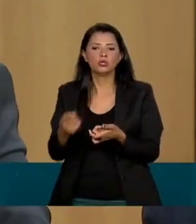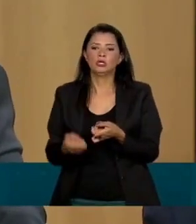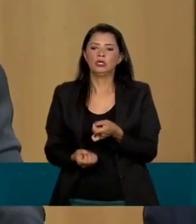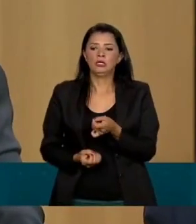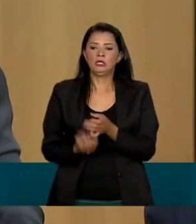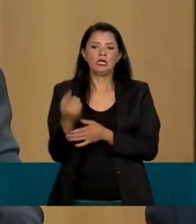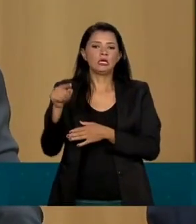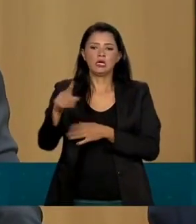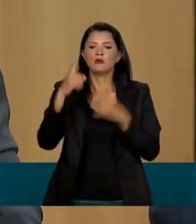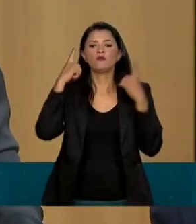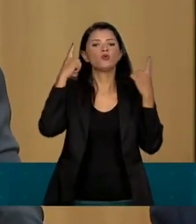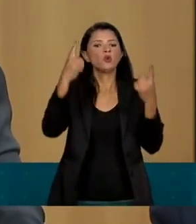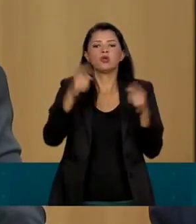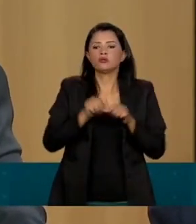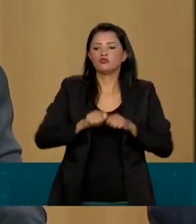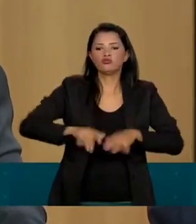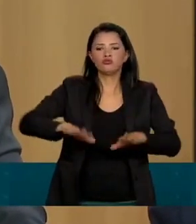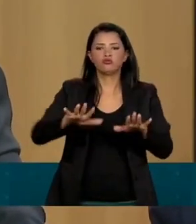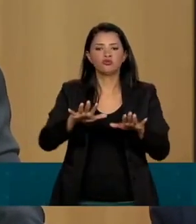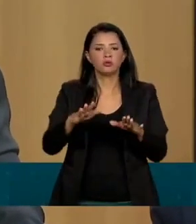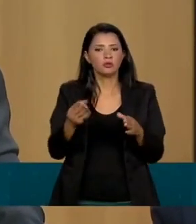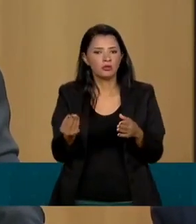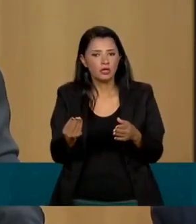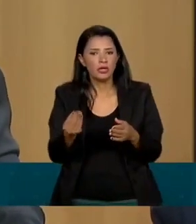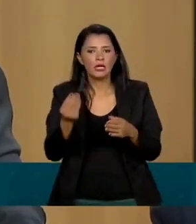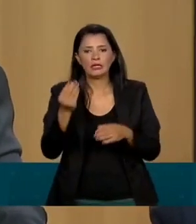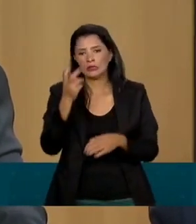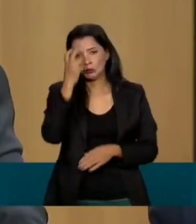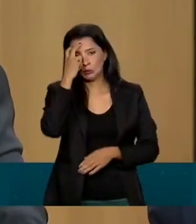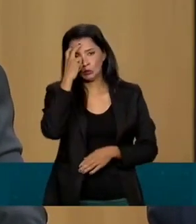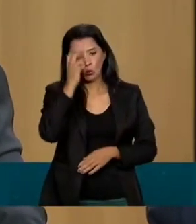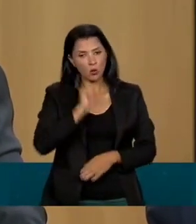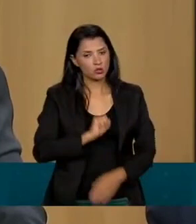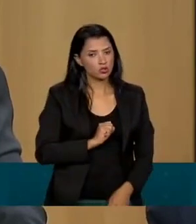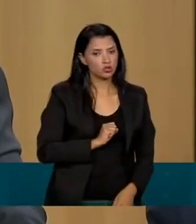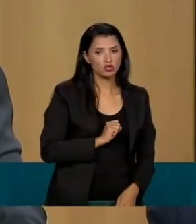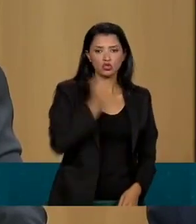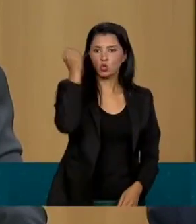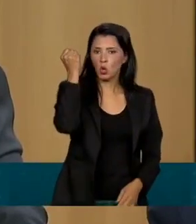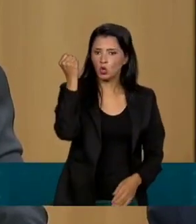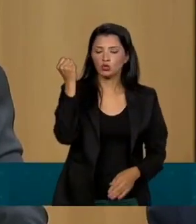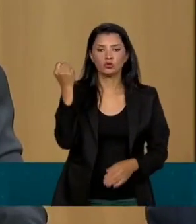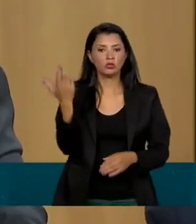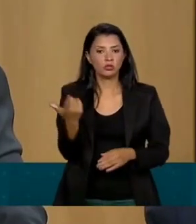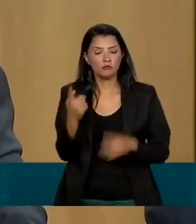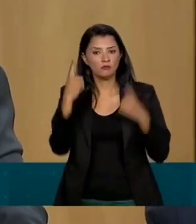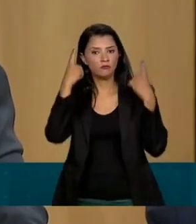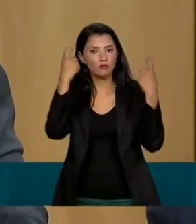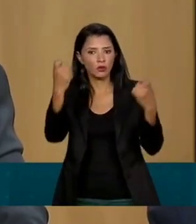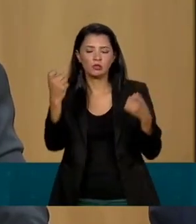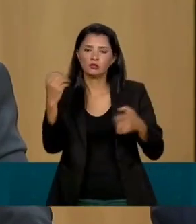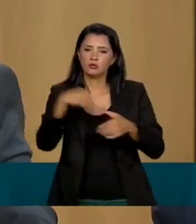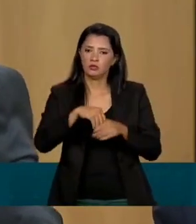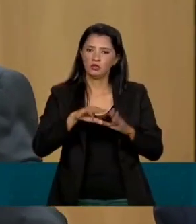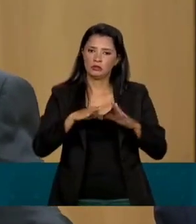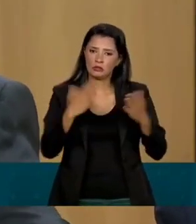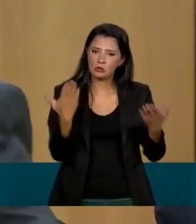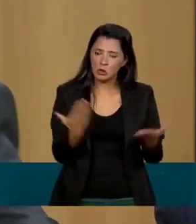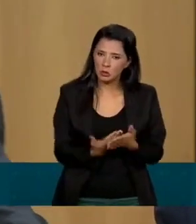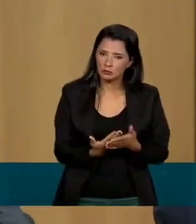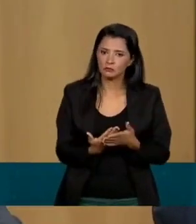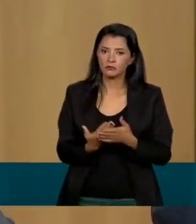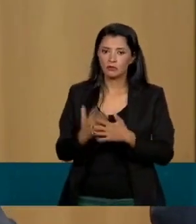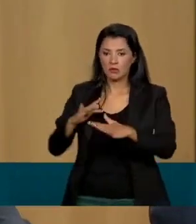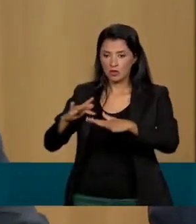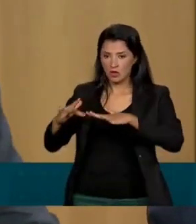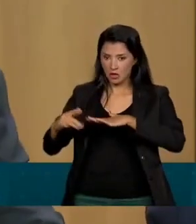sustentado essa difusão da cultura de ódio e de violência nas nossas escolas. Redes